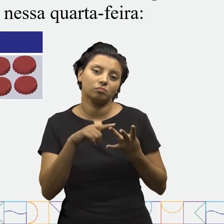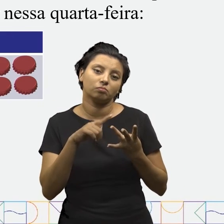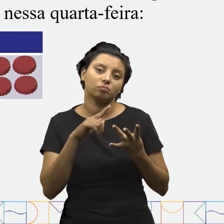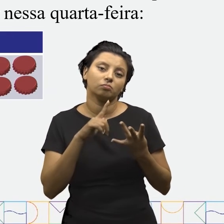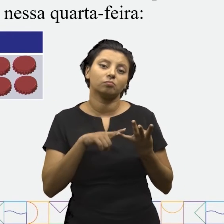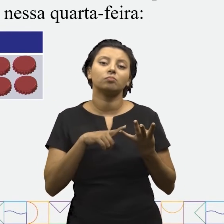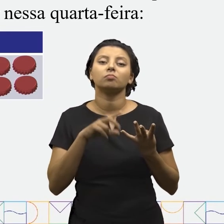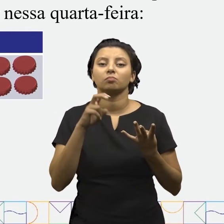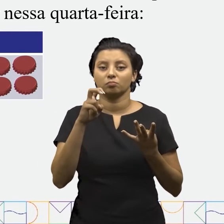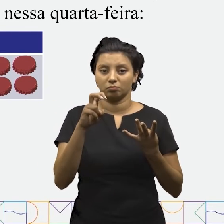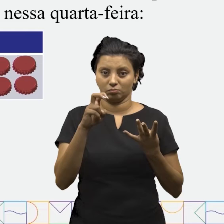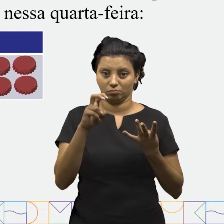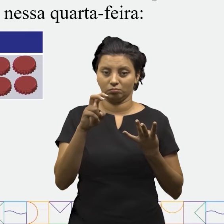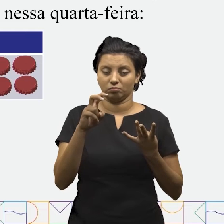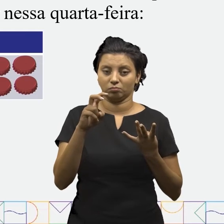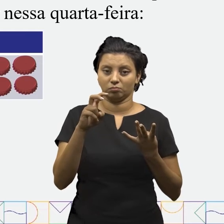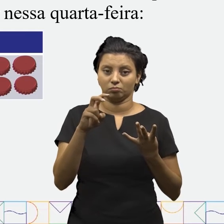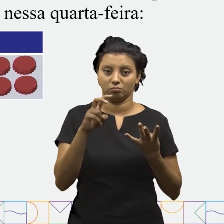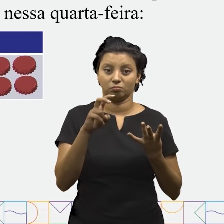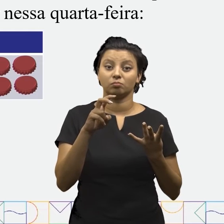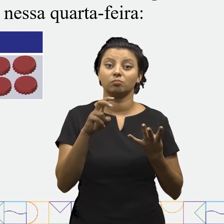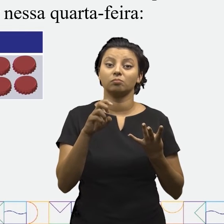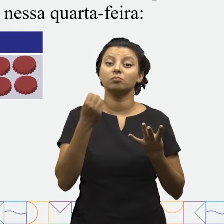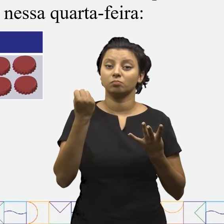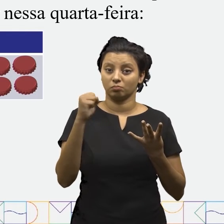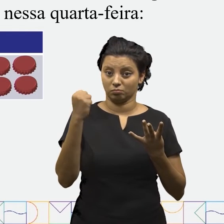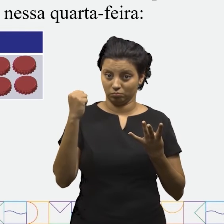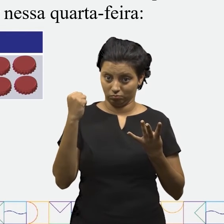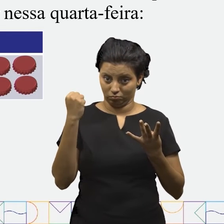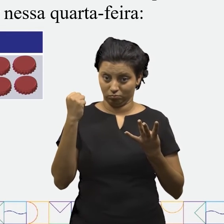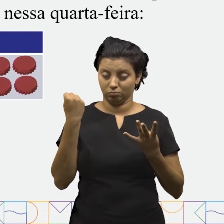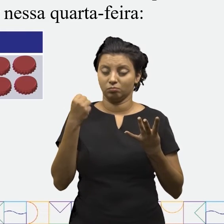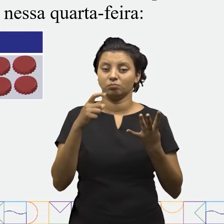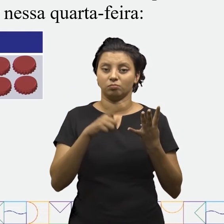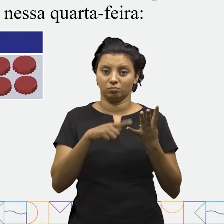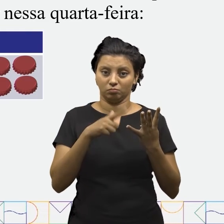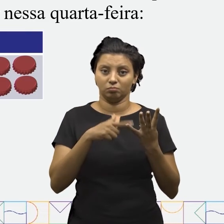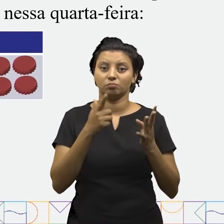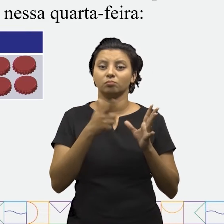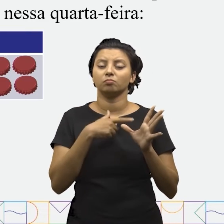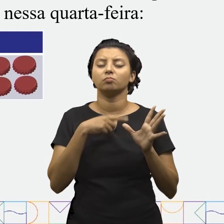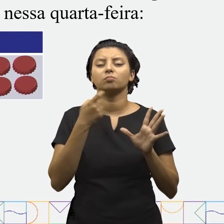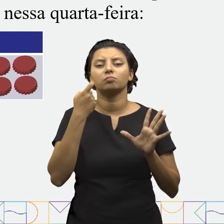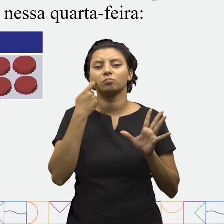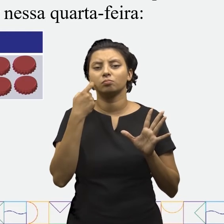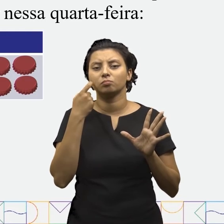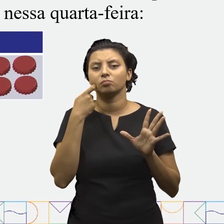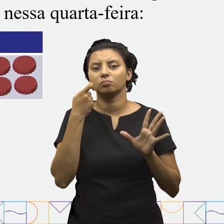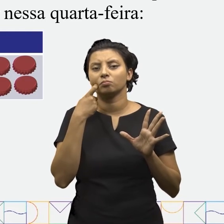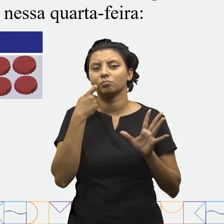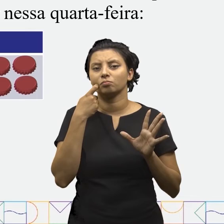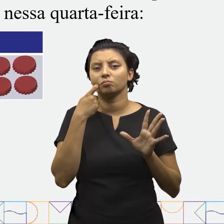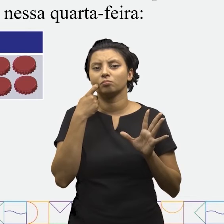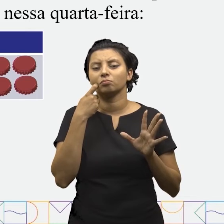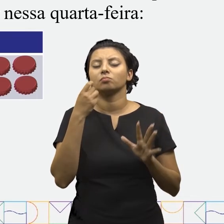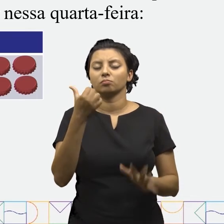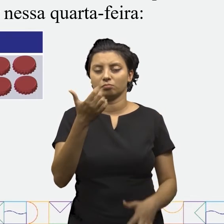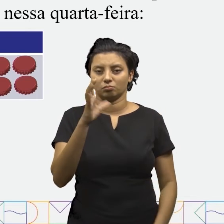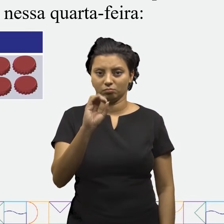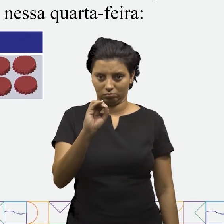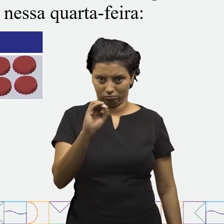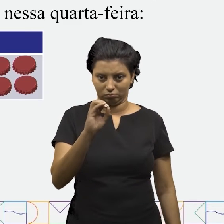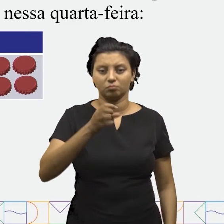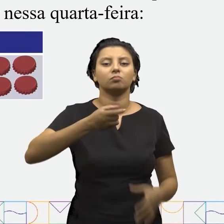ter aí? Na quinta, ela tem 8 tampinhas. E na sexta, ela tem